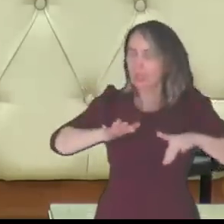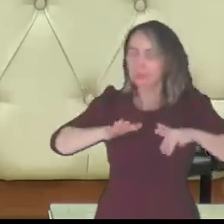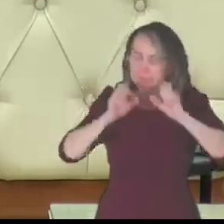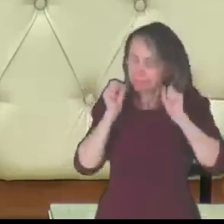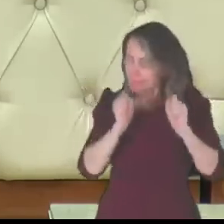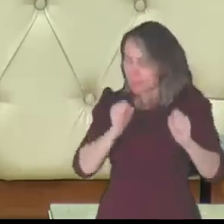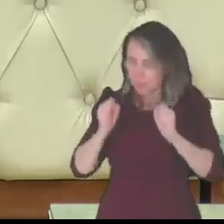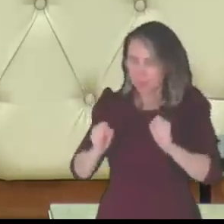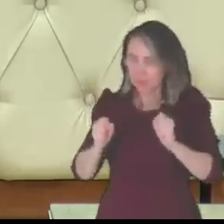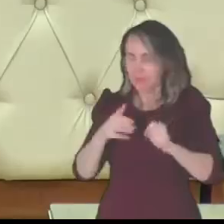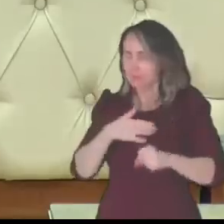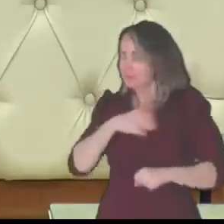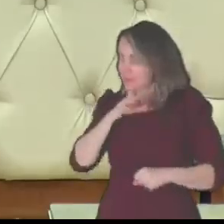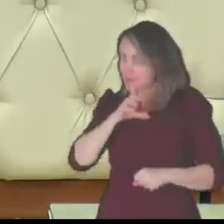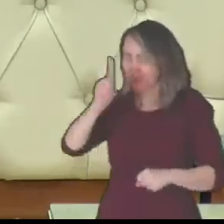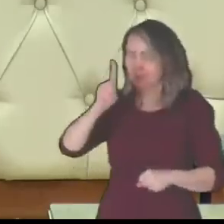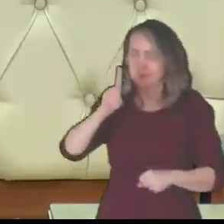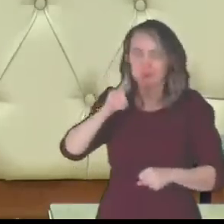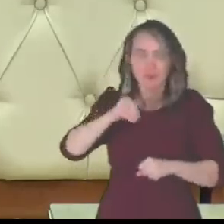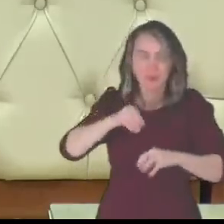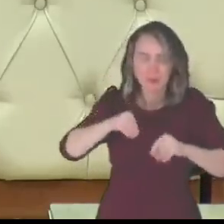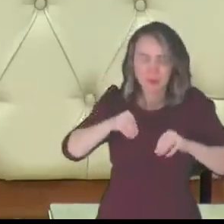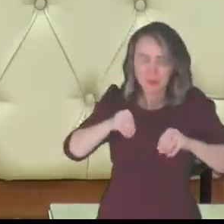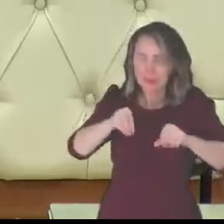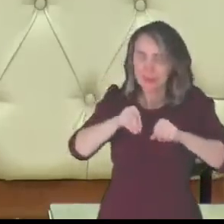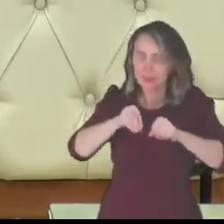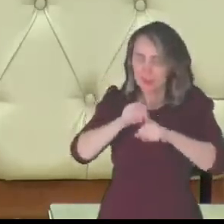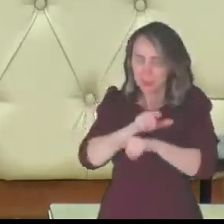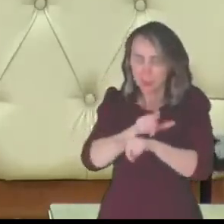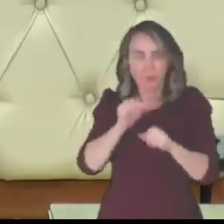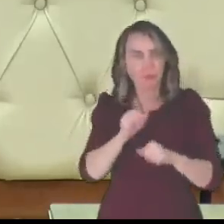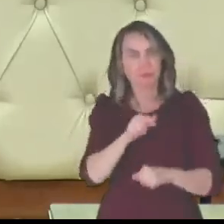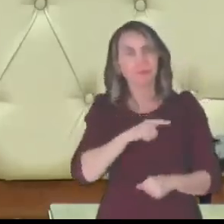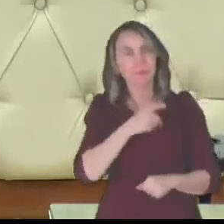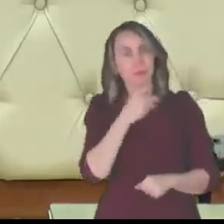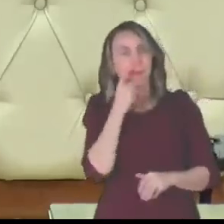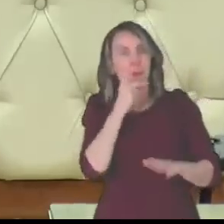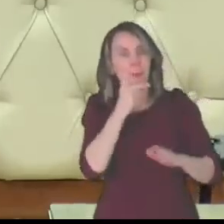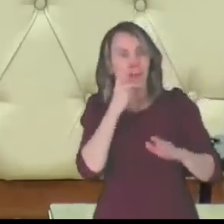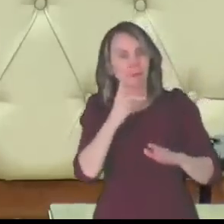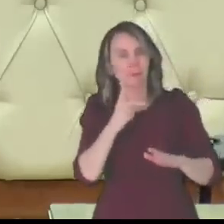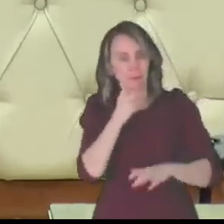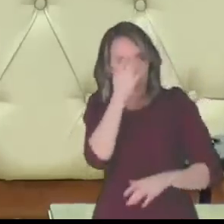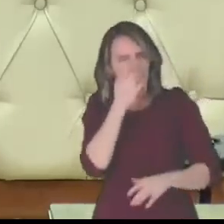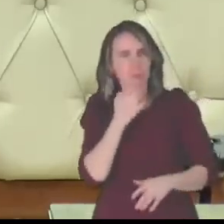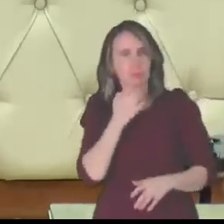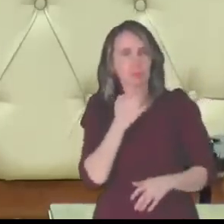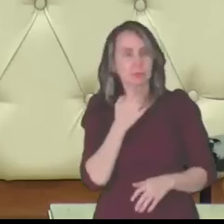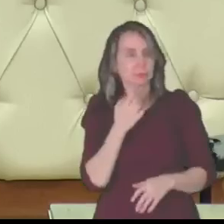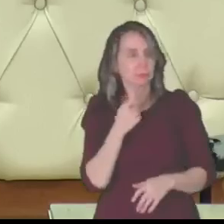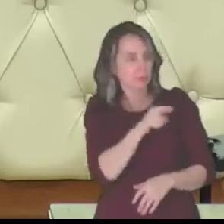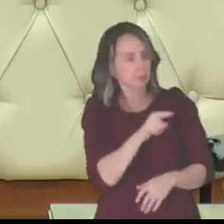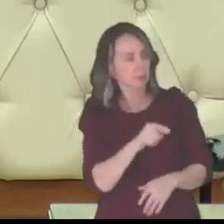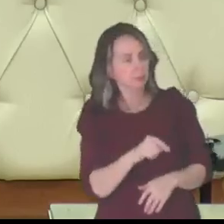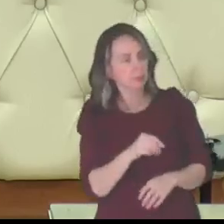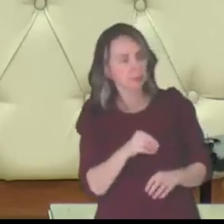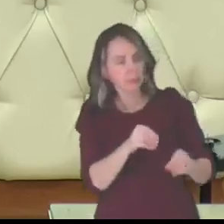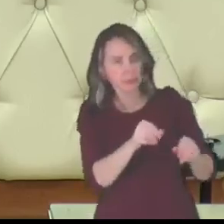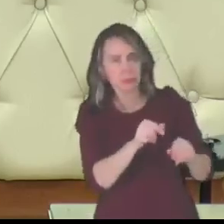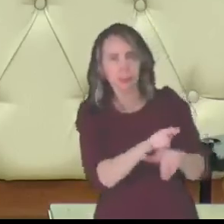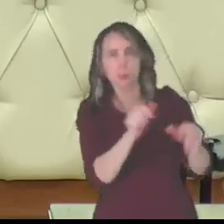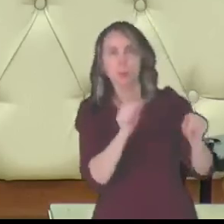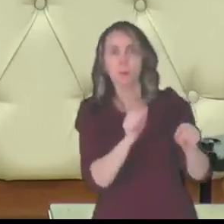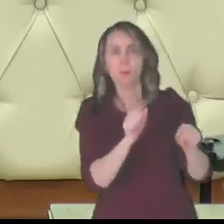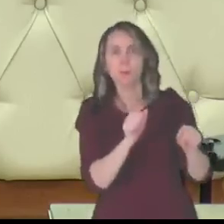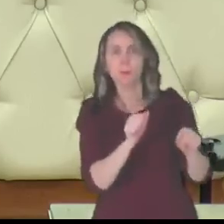encher meu Deus essa terra seca Glória Deus não tem os profetas que quando eles estão com raiva de alguém eles olha seca louvado